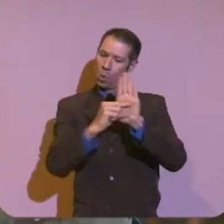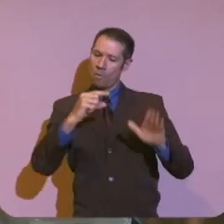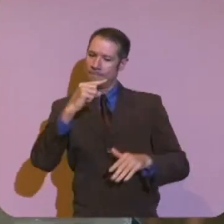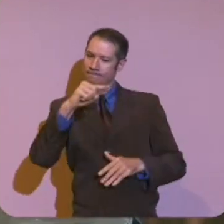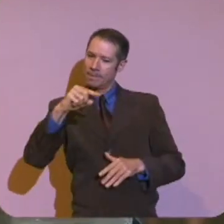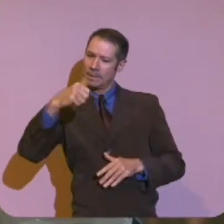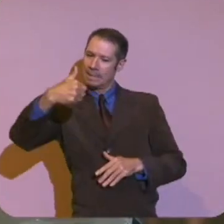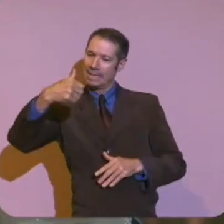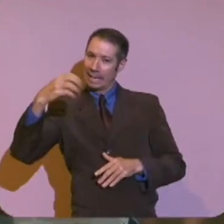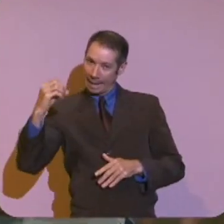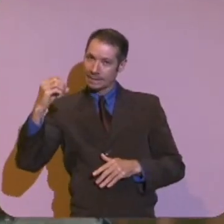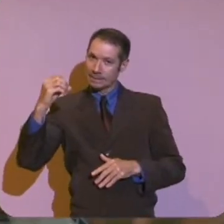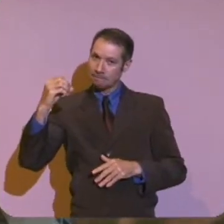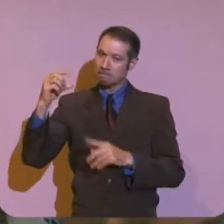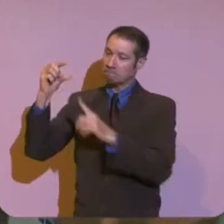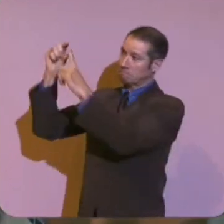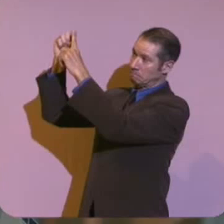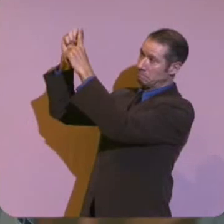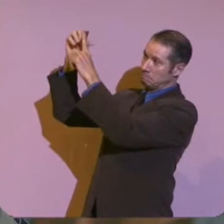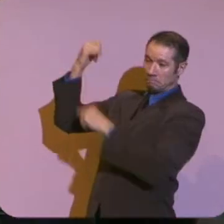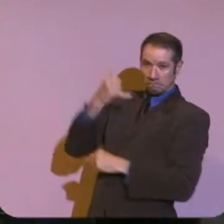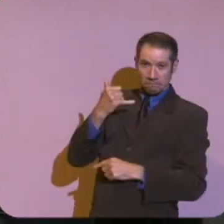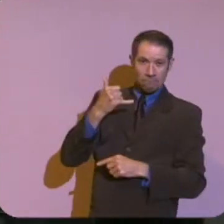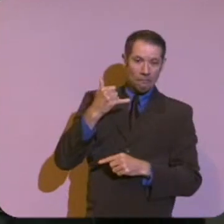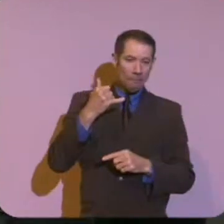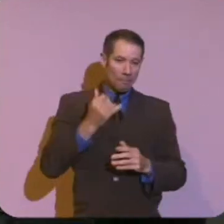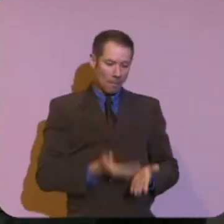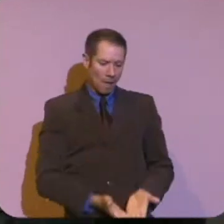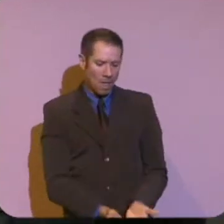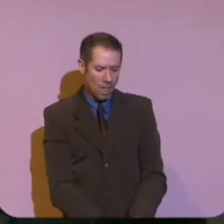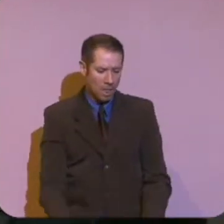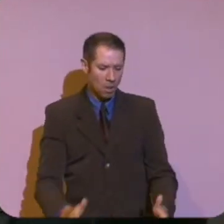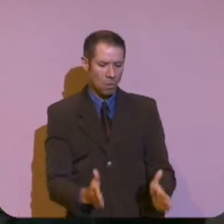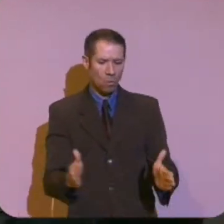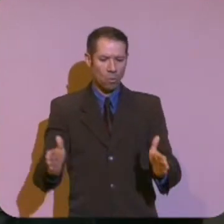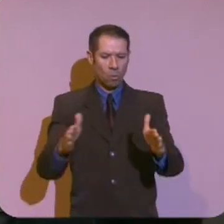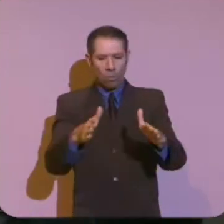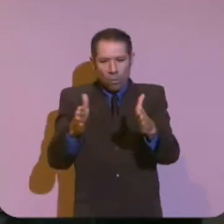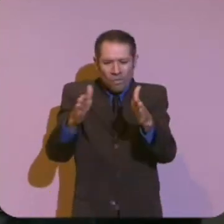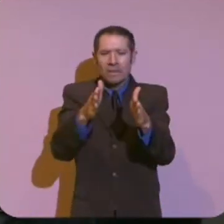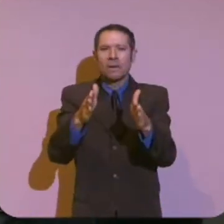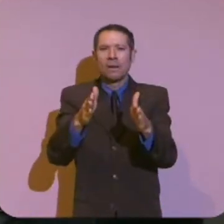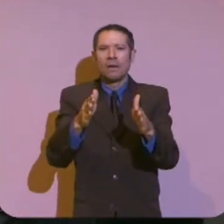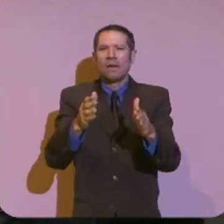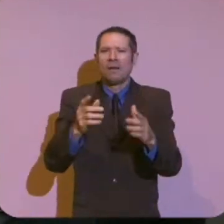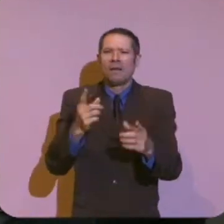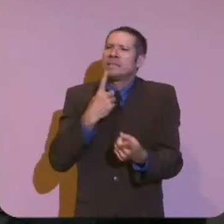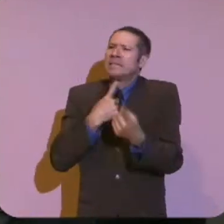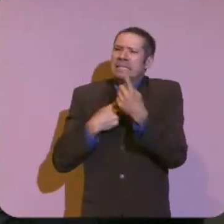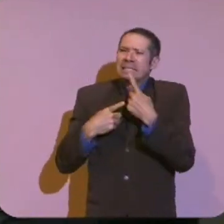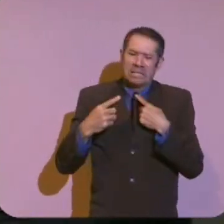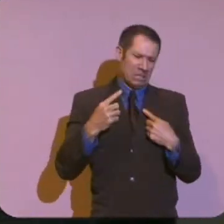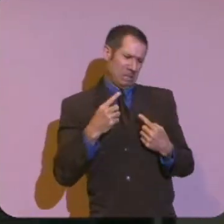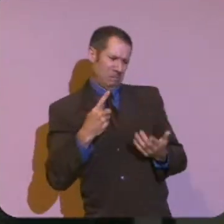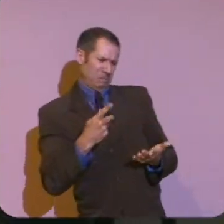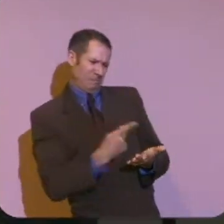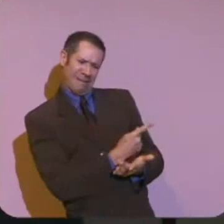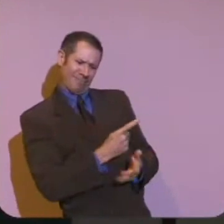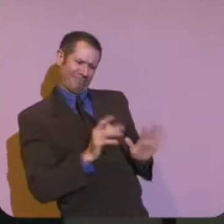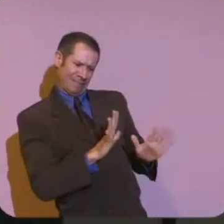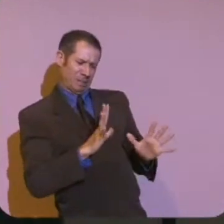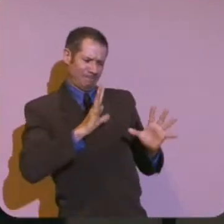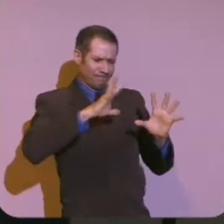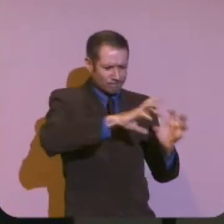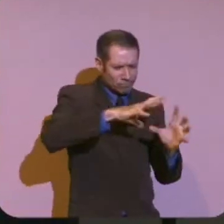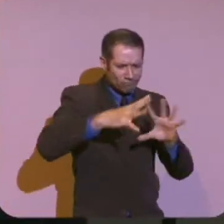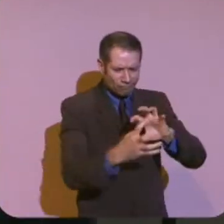10, onde a Bíblia diz assim: mas o vaso de barro que ele estava fazendo não saiu como desejava, por isso ele